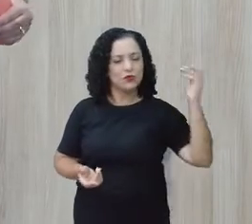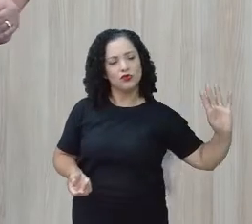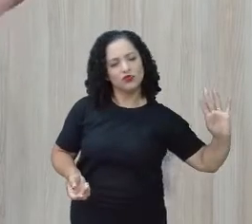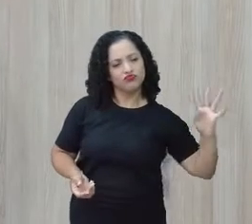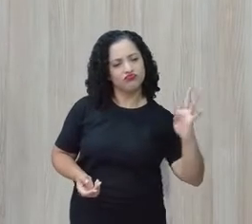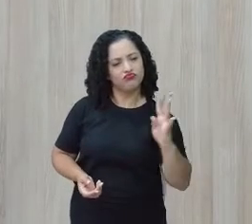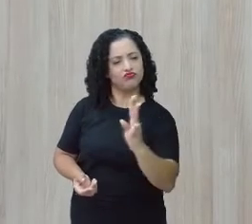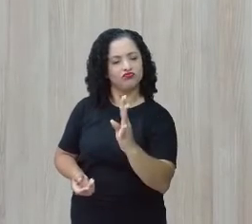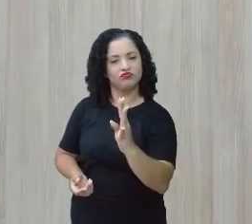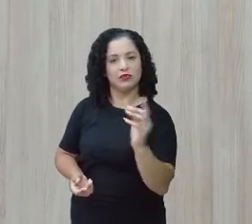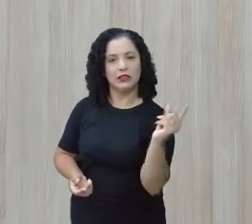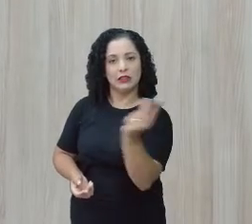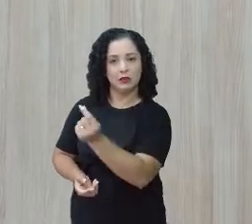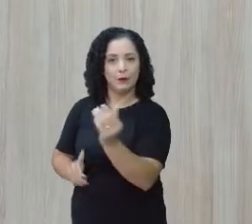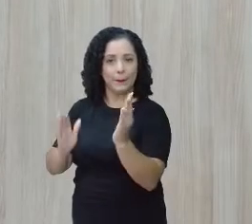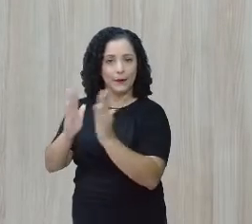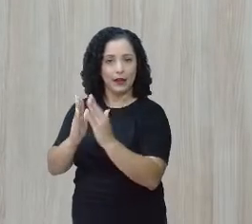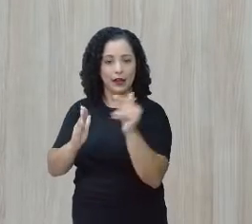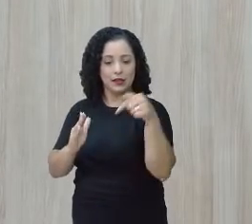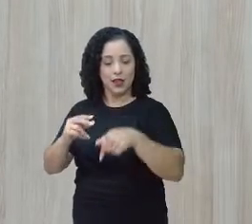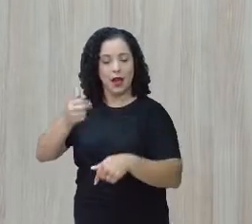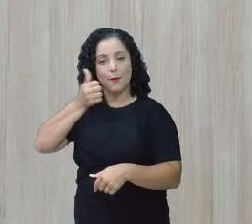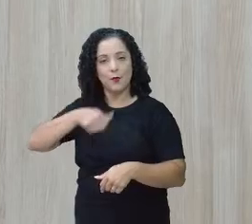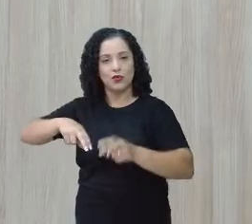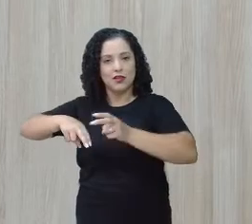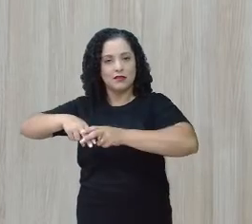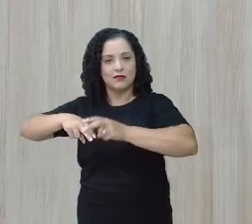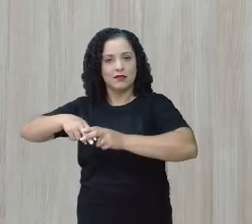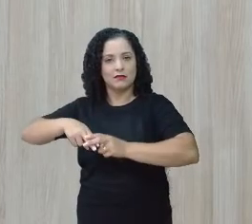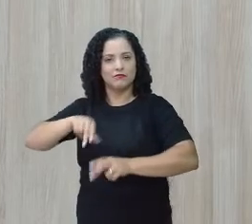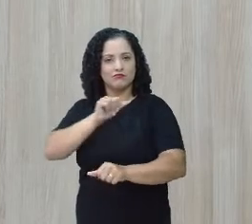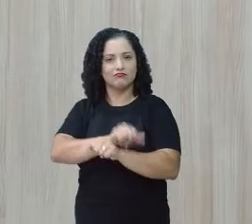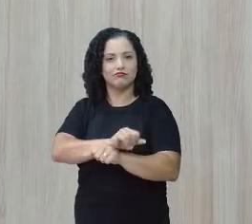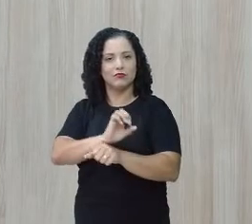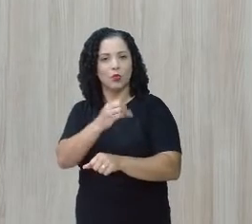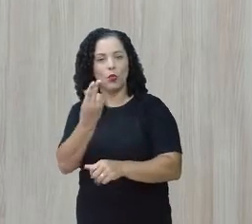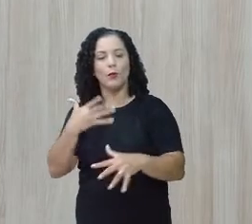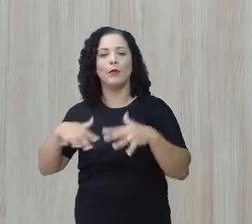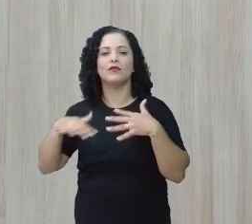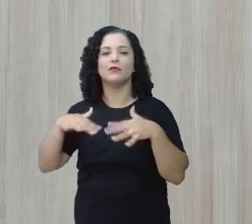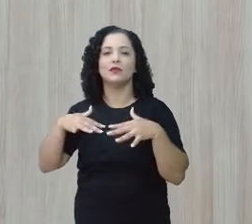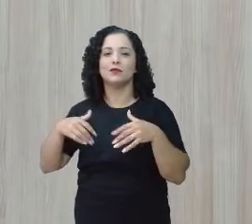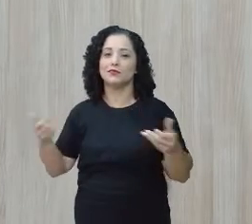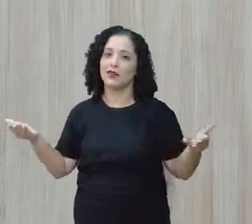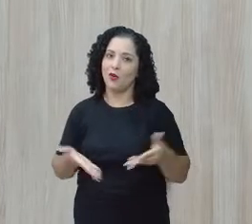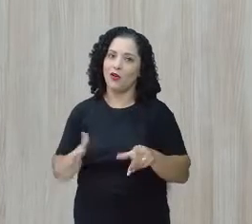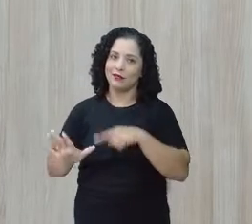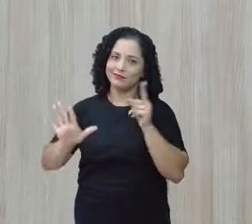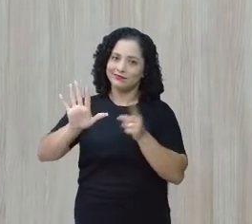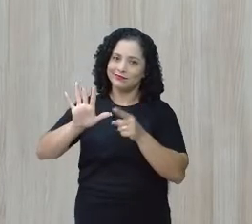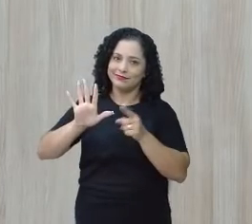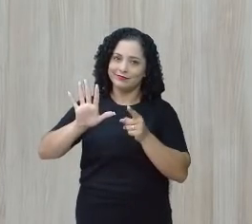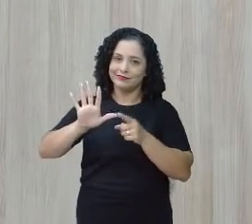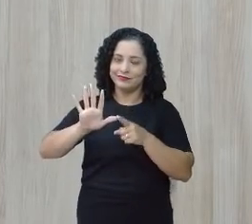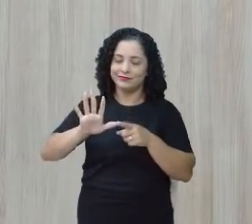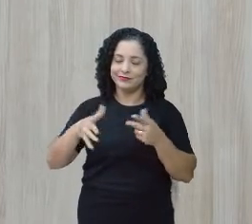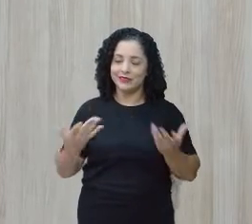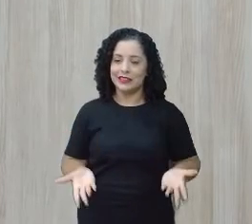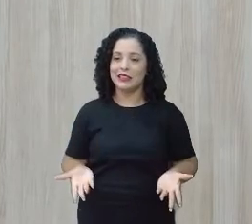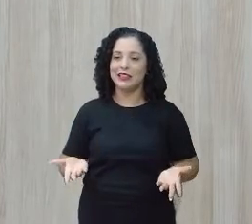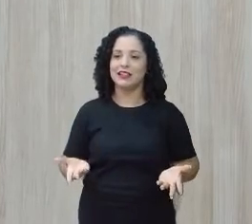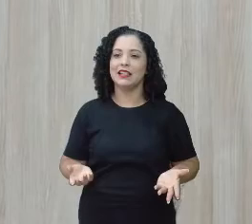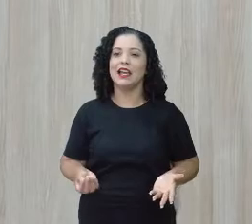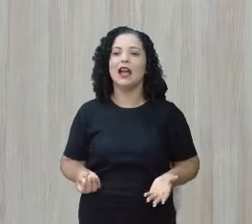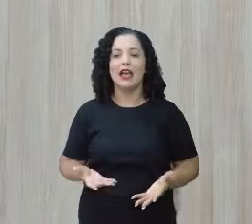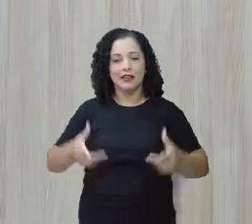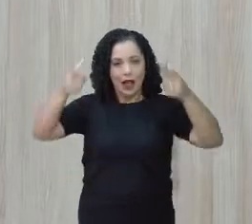para casa, ela está em repouso ou ela está em movimento? E agora a 5, que é a questão